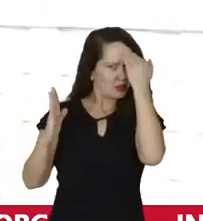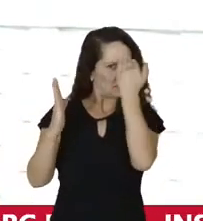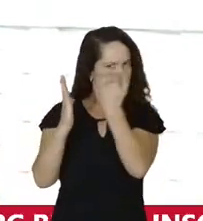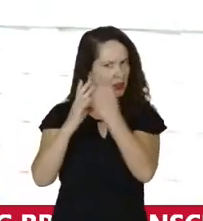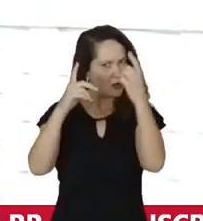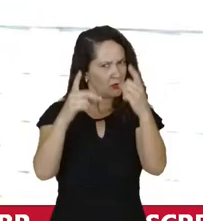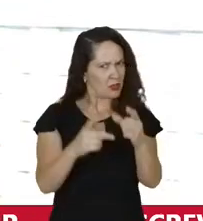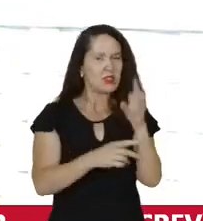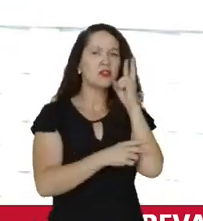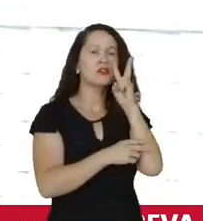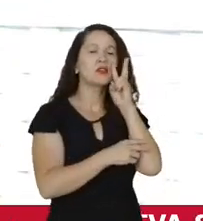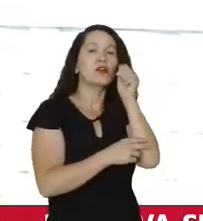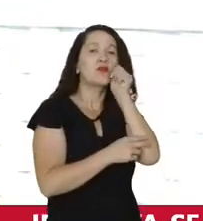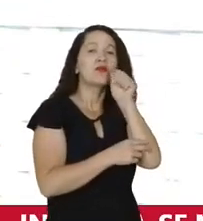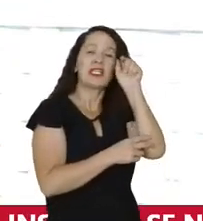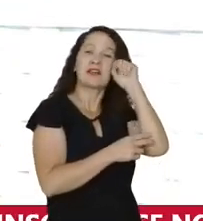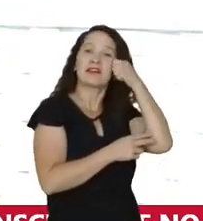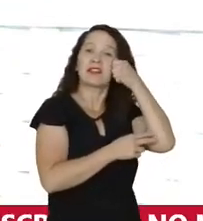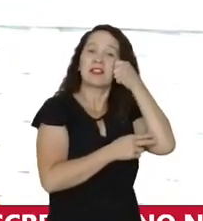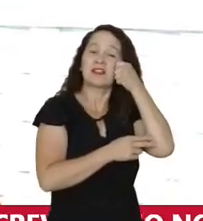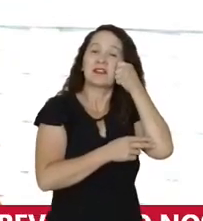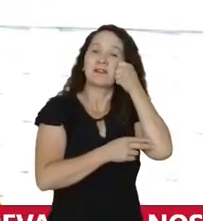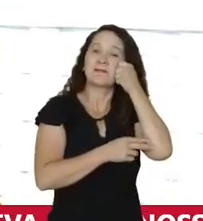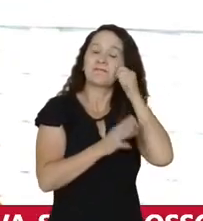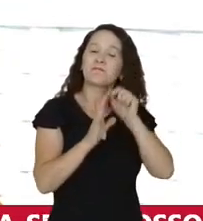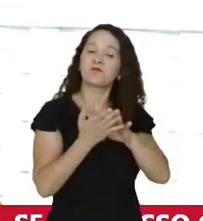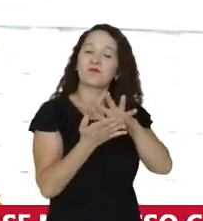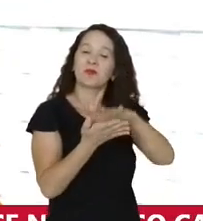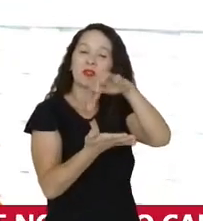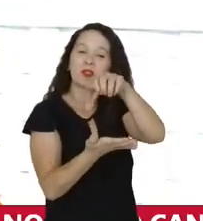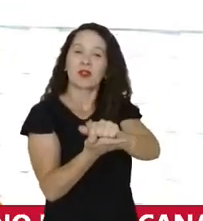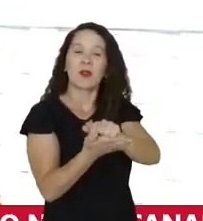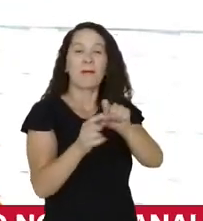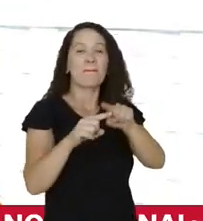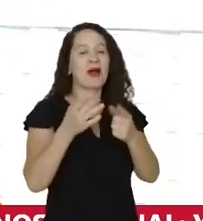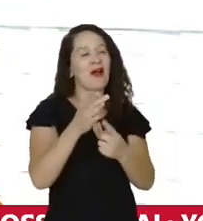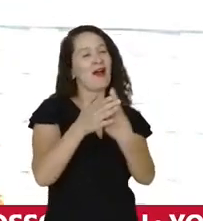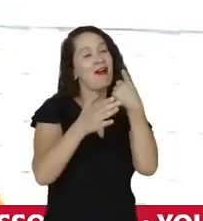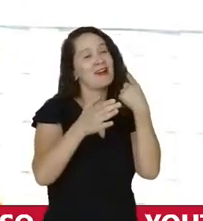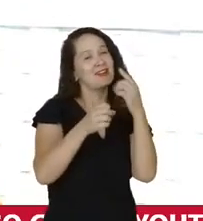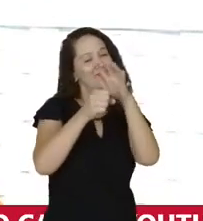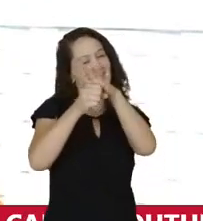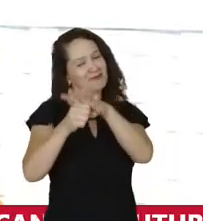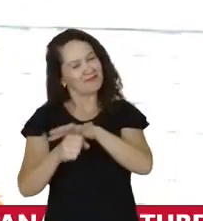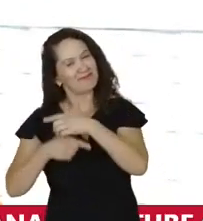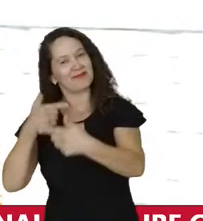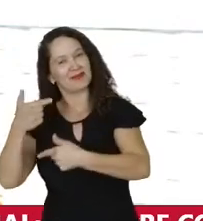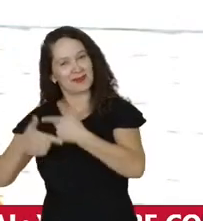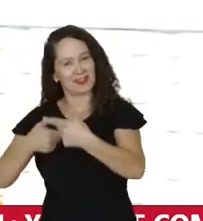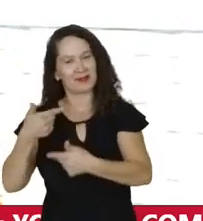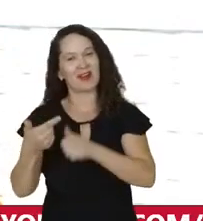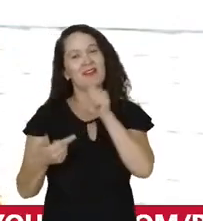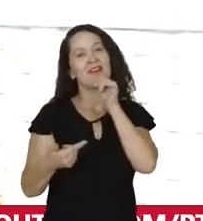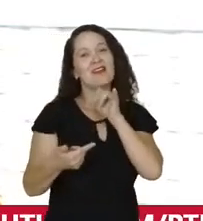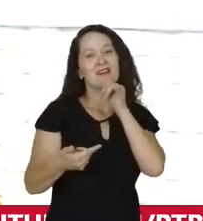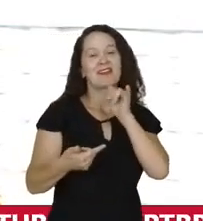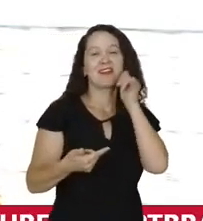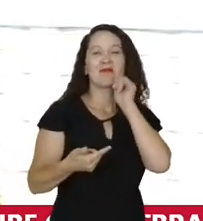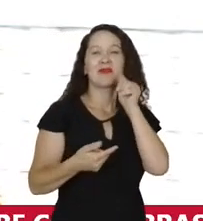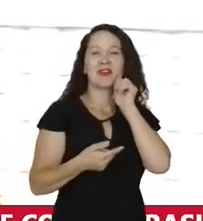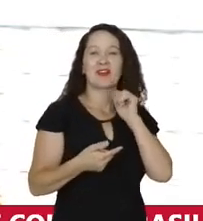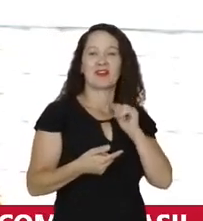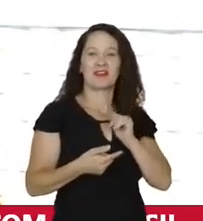em que historicamente mulheres negras têm sido colocadas na subalternidade do trabalho, né, e mulheres,